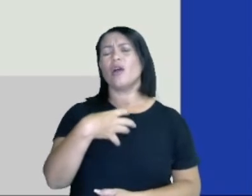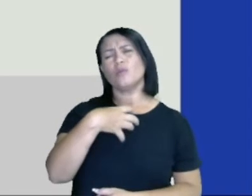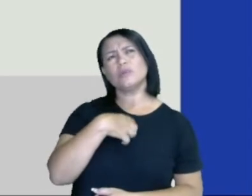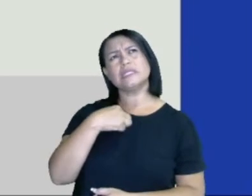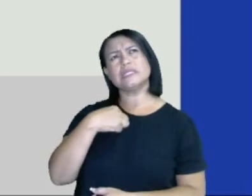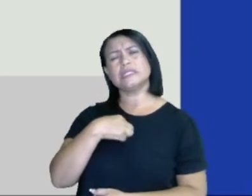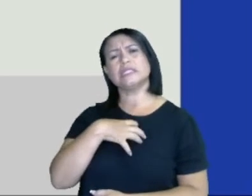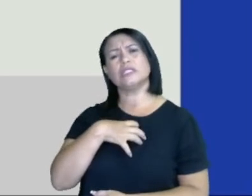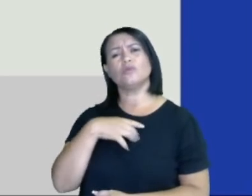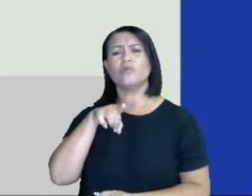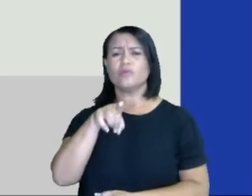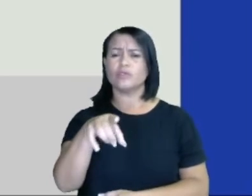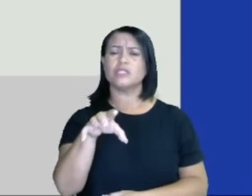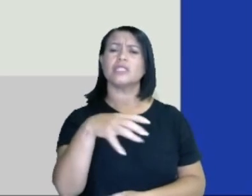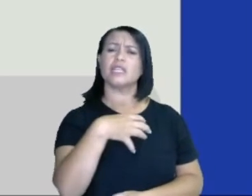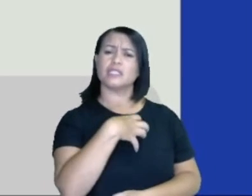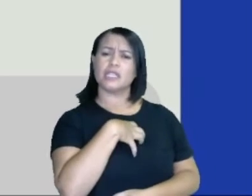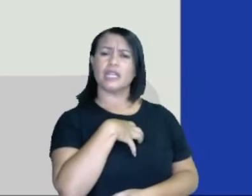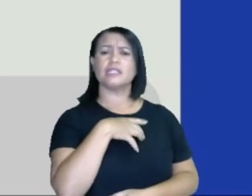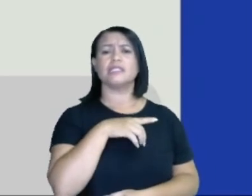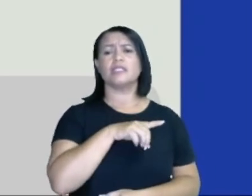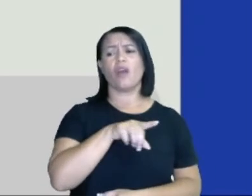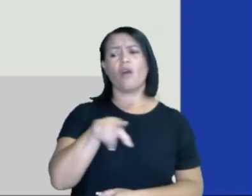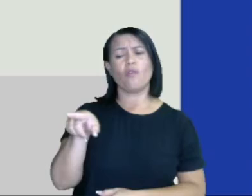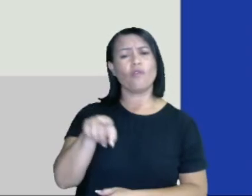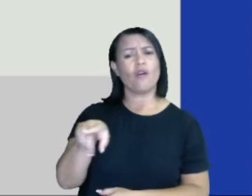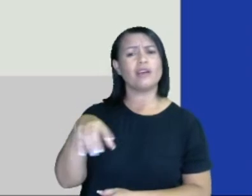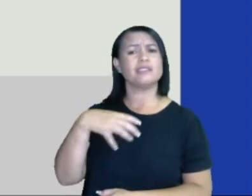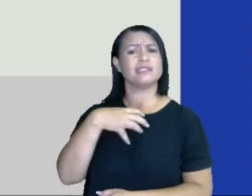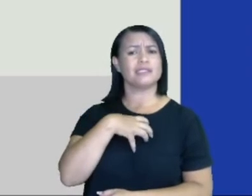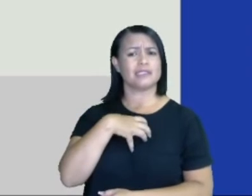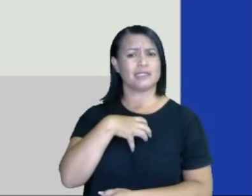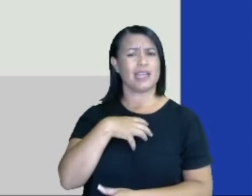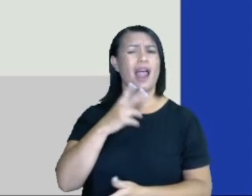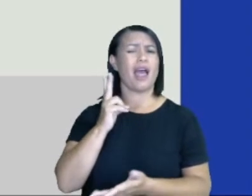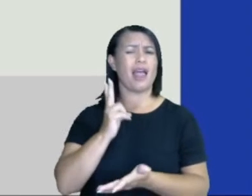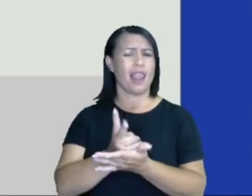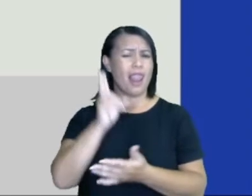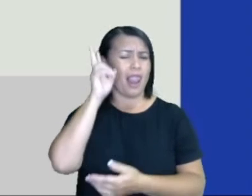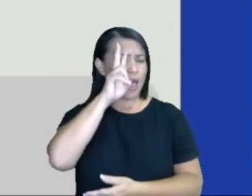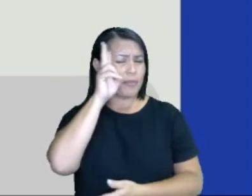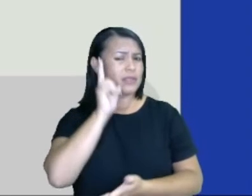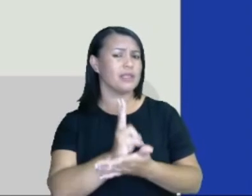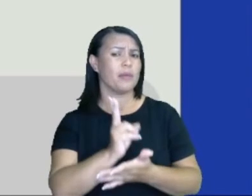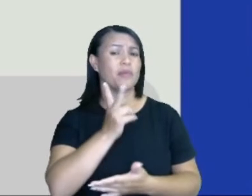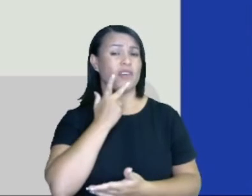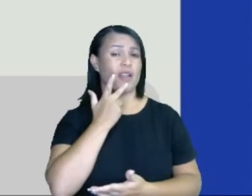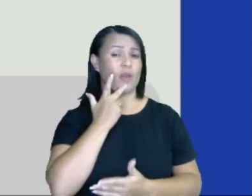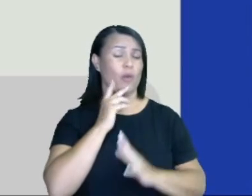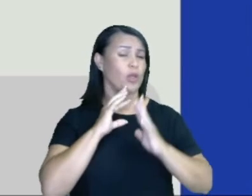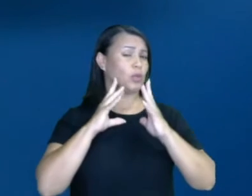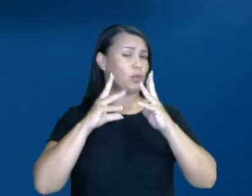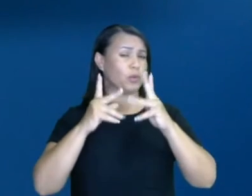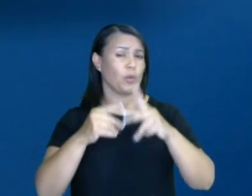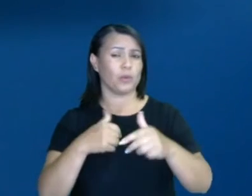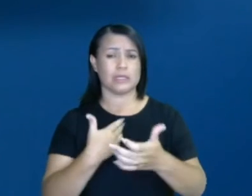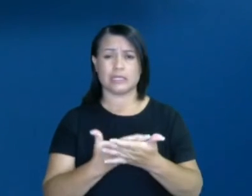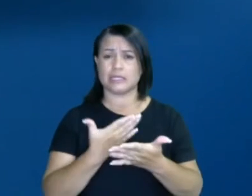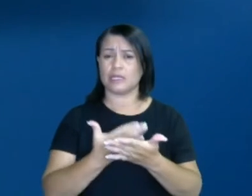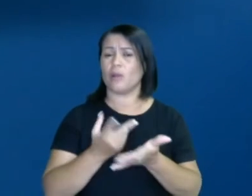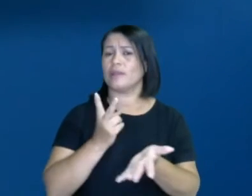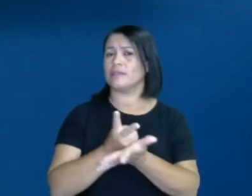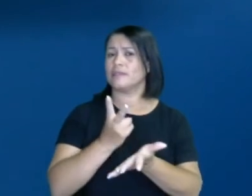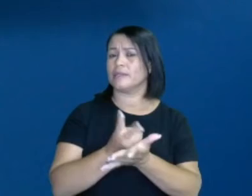sientes ou vos sentis. Lembra que a gente sempre falou, né? Em todas as aulas eu sempre trago para